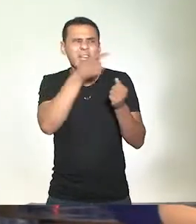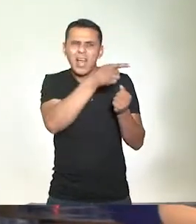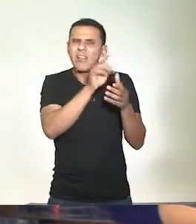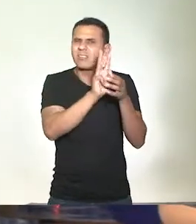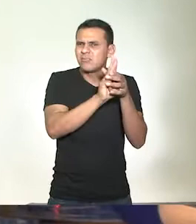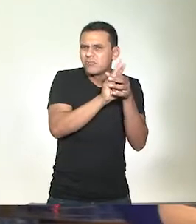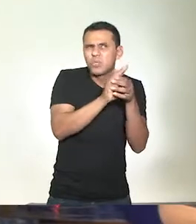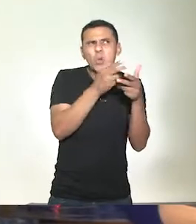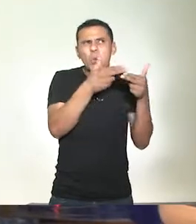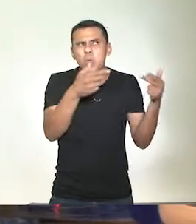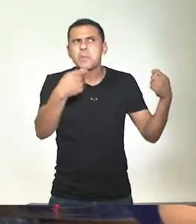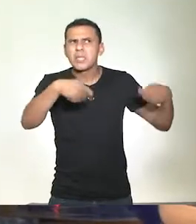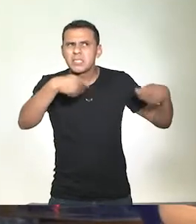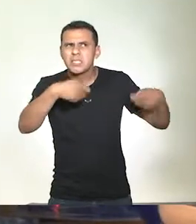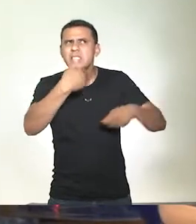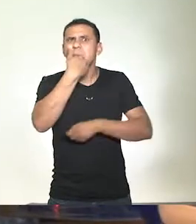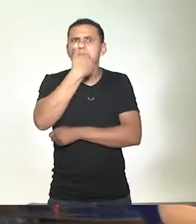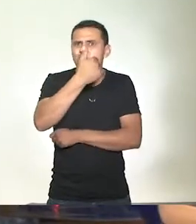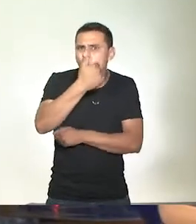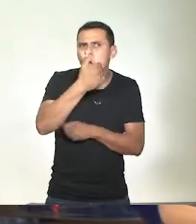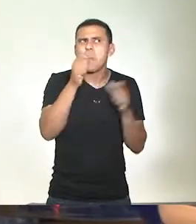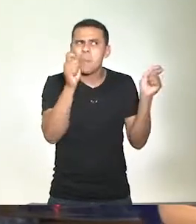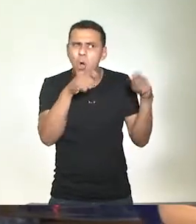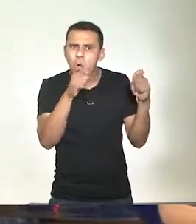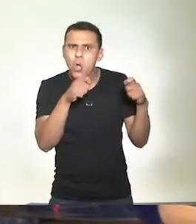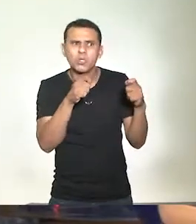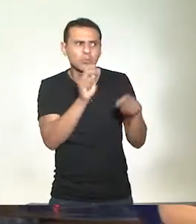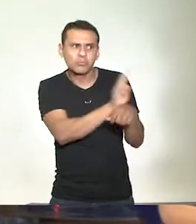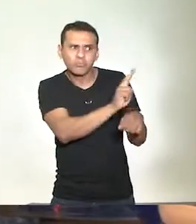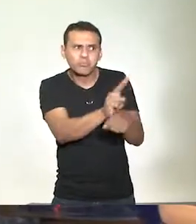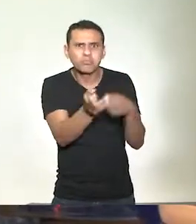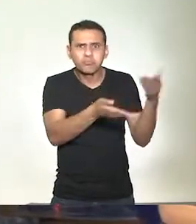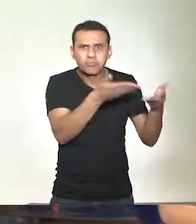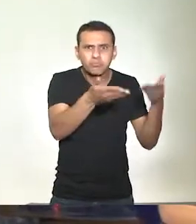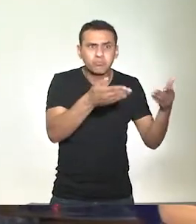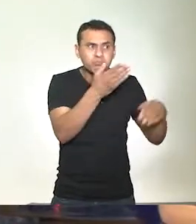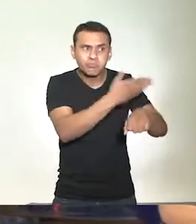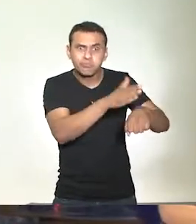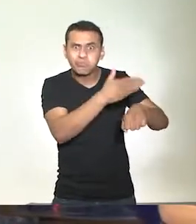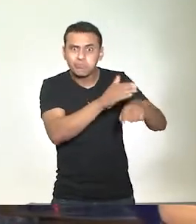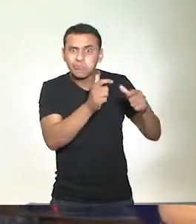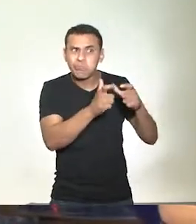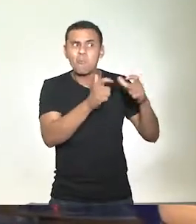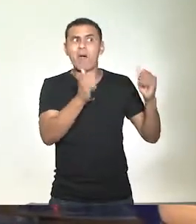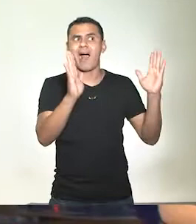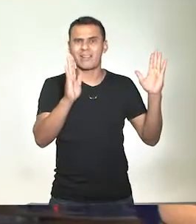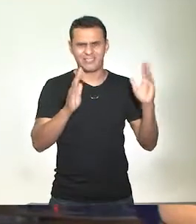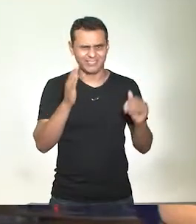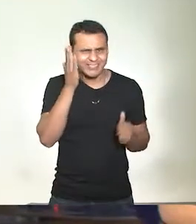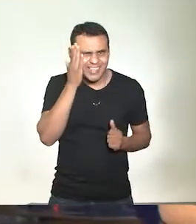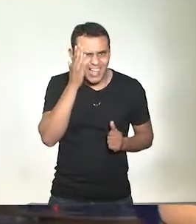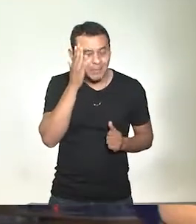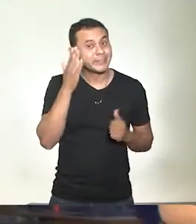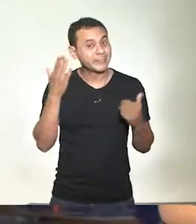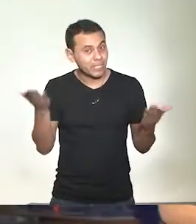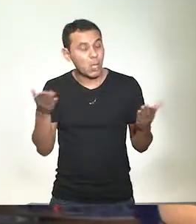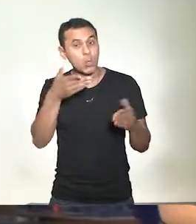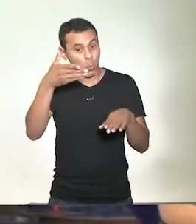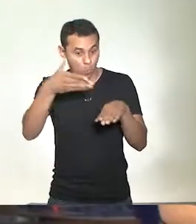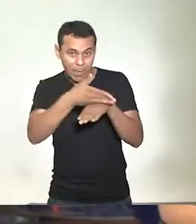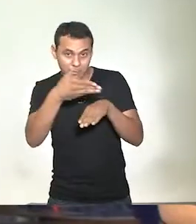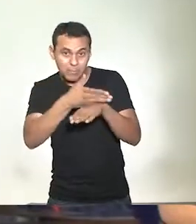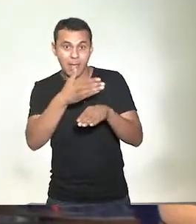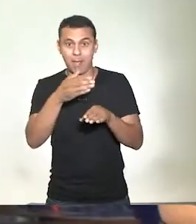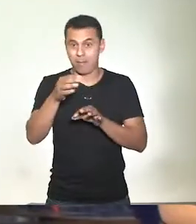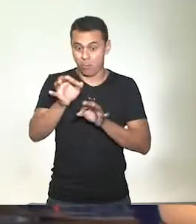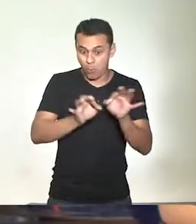melhor na nossa universidade ou que determinado serviço poderia ser ofertado ou aperfeiçoado então participar do processo